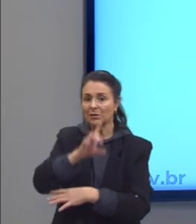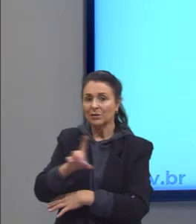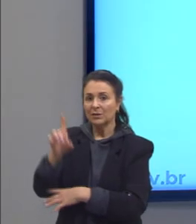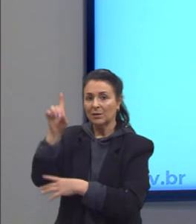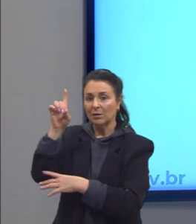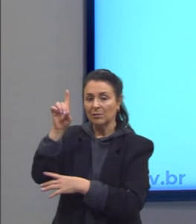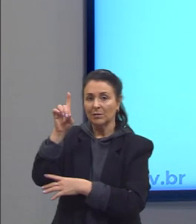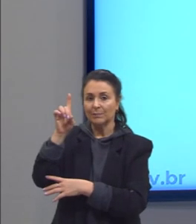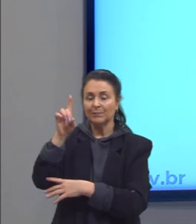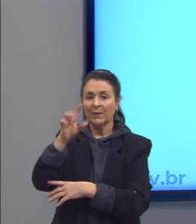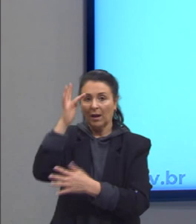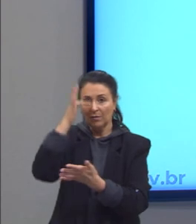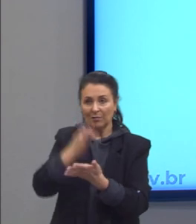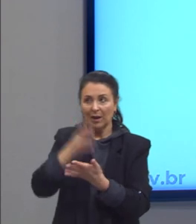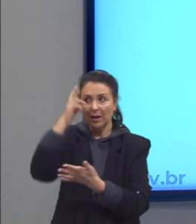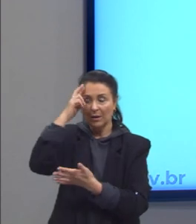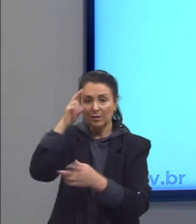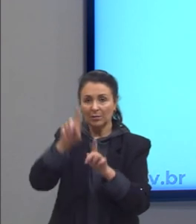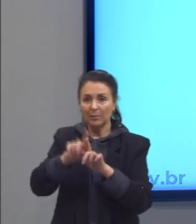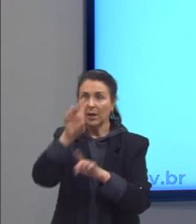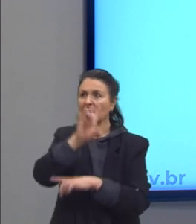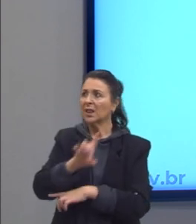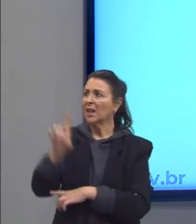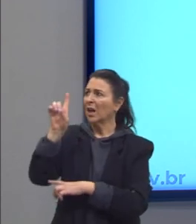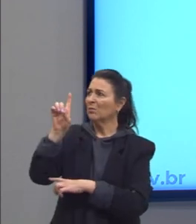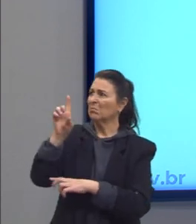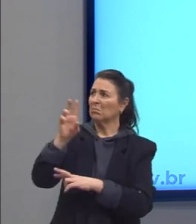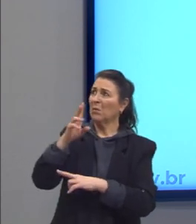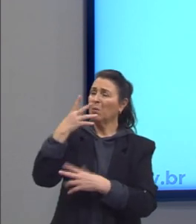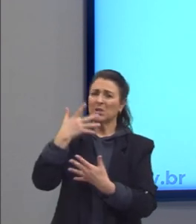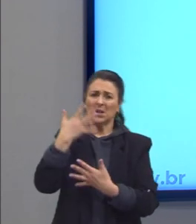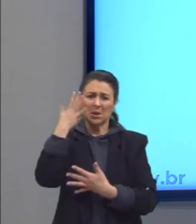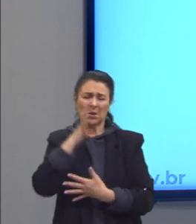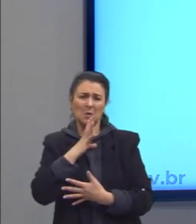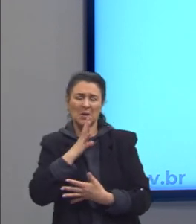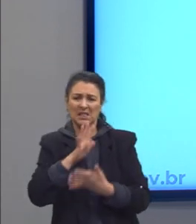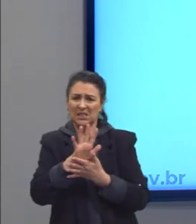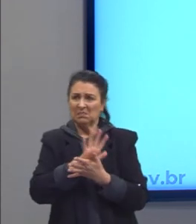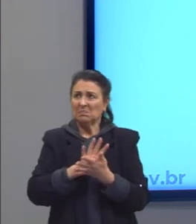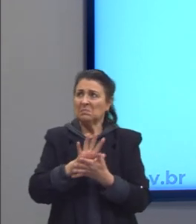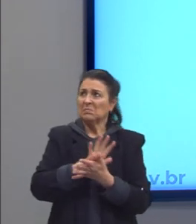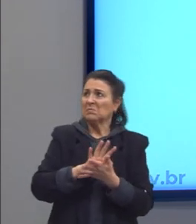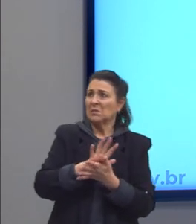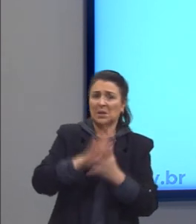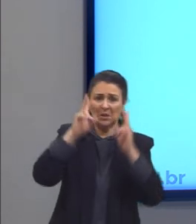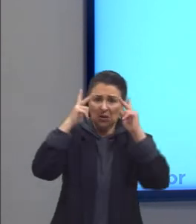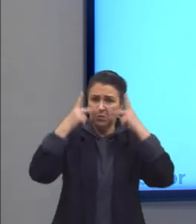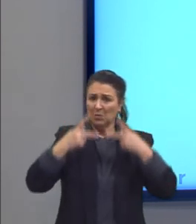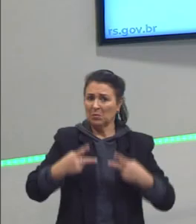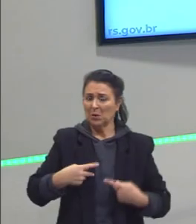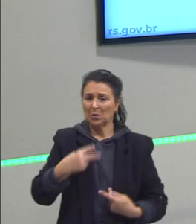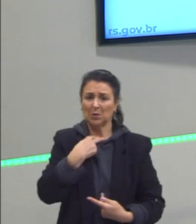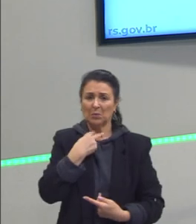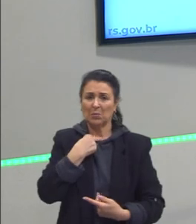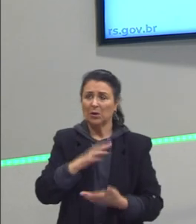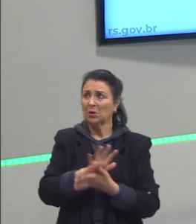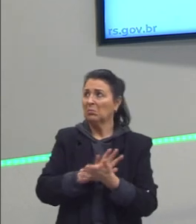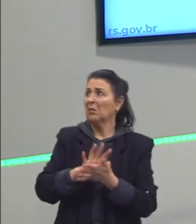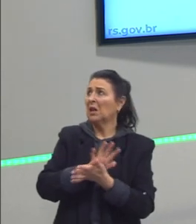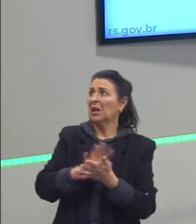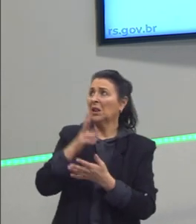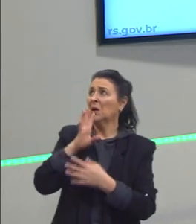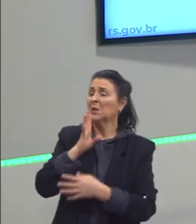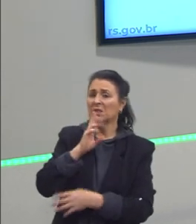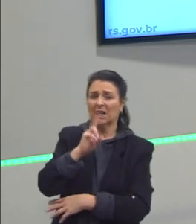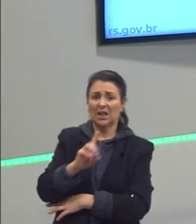também Deus é um ser absolutamente misterioso e o ser humano nada pode conhecer dele aí não teria sentido nenhum se